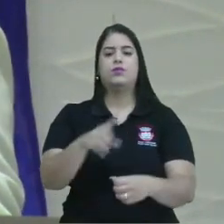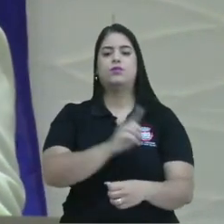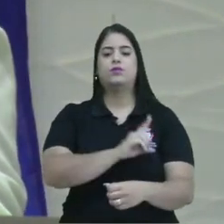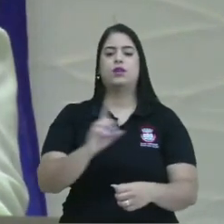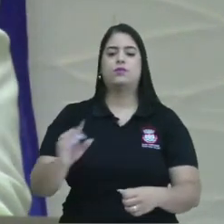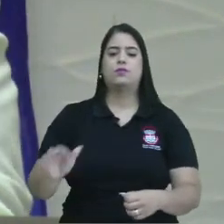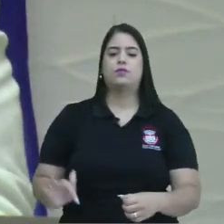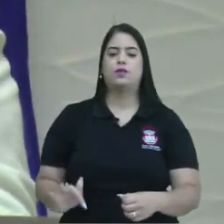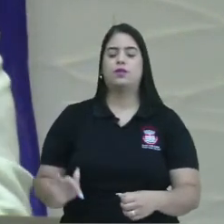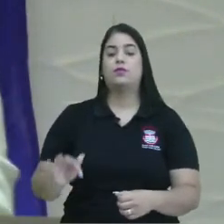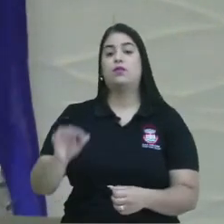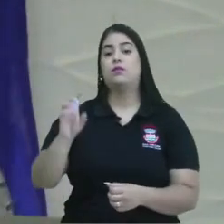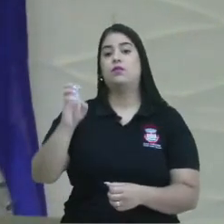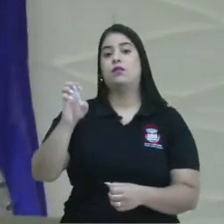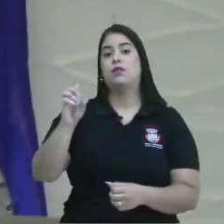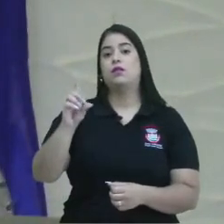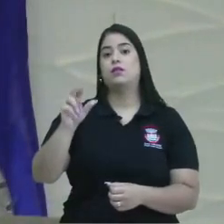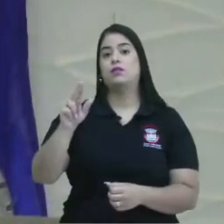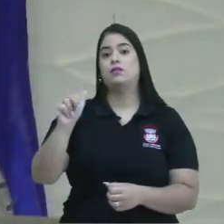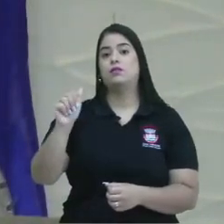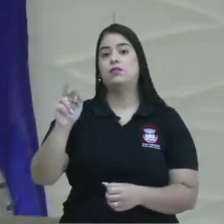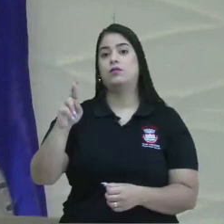Eduardo da Fonte também.